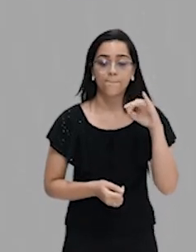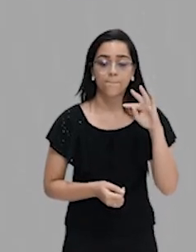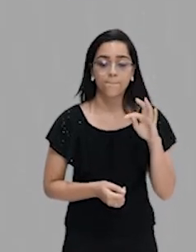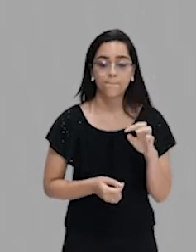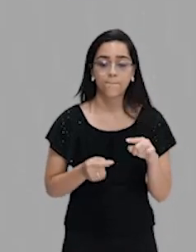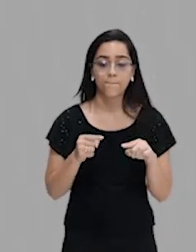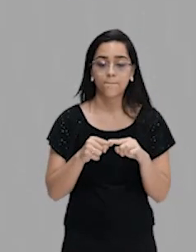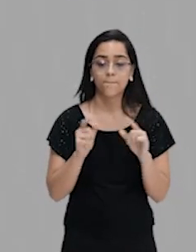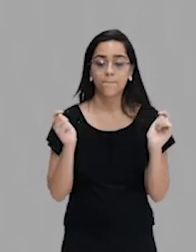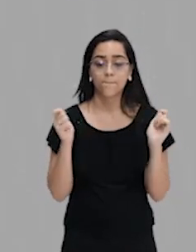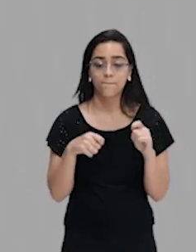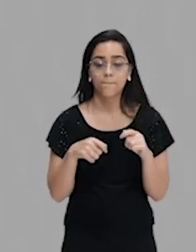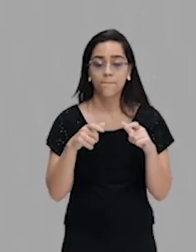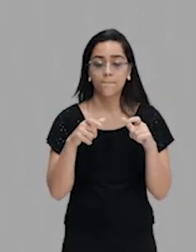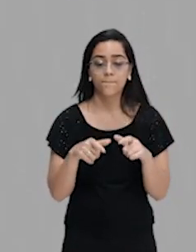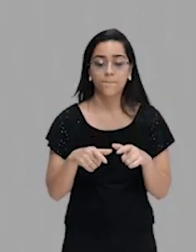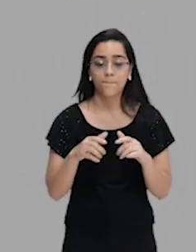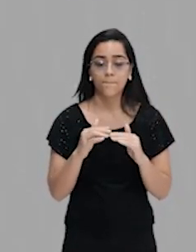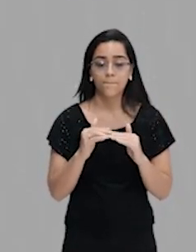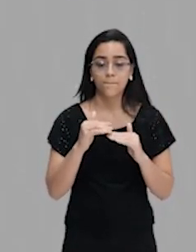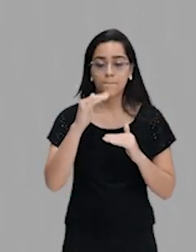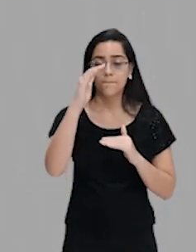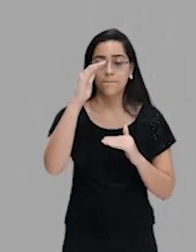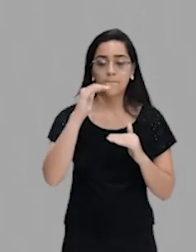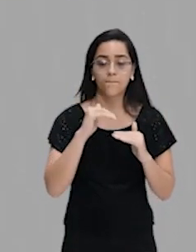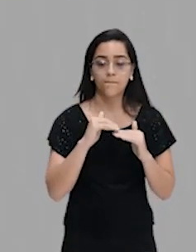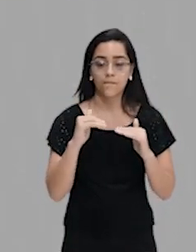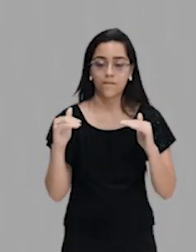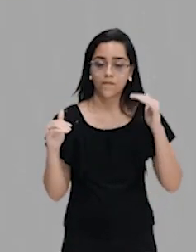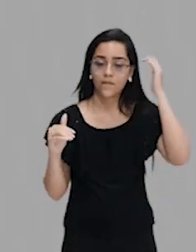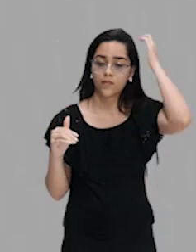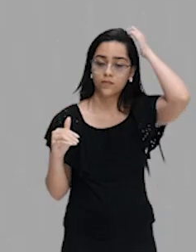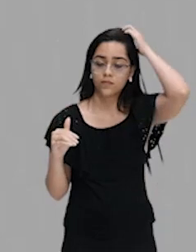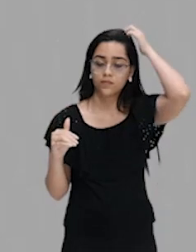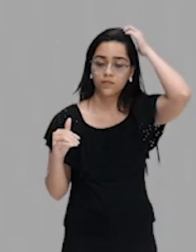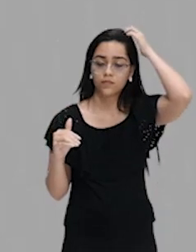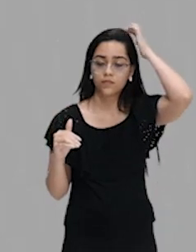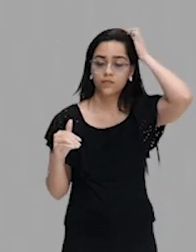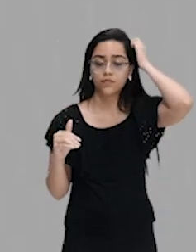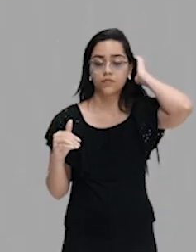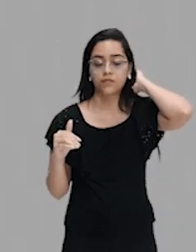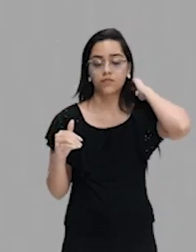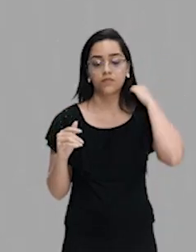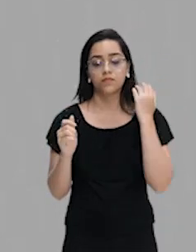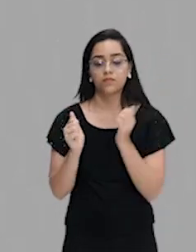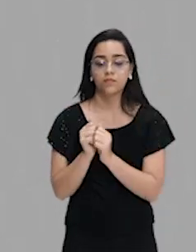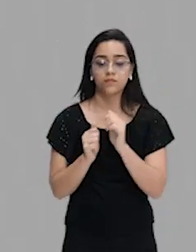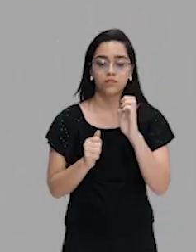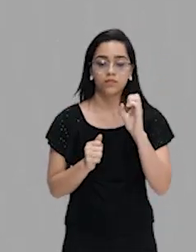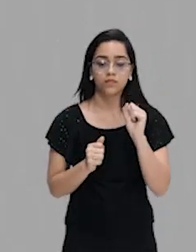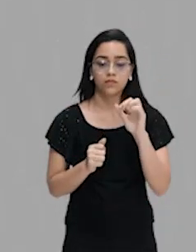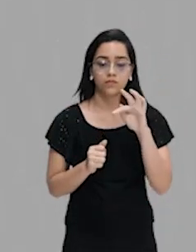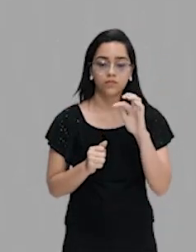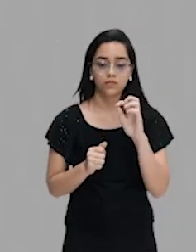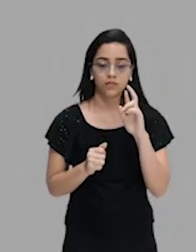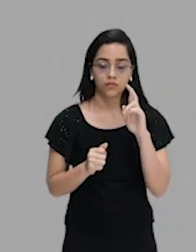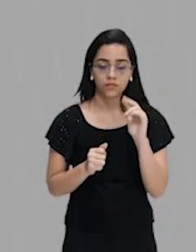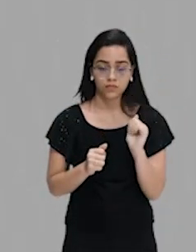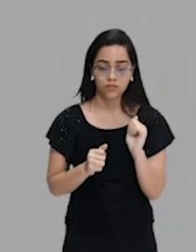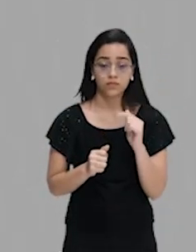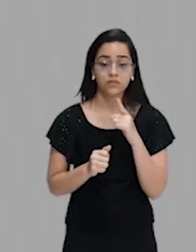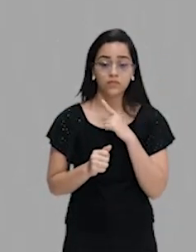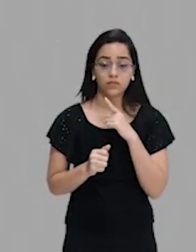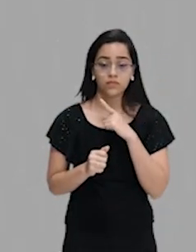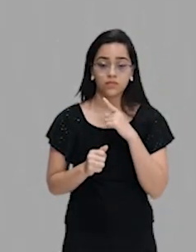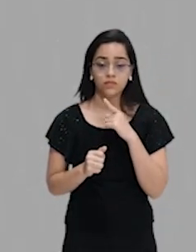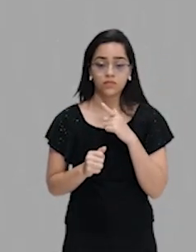Temos ente, ponto no qual a vertical, no caso perpendicular ao horizonte,